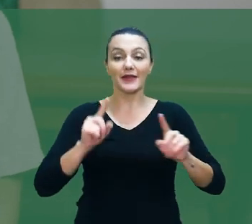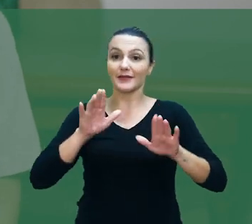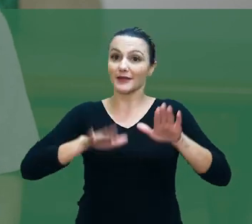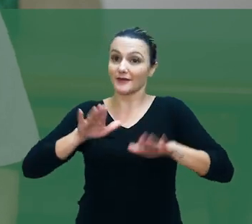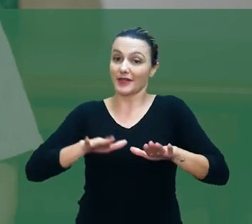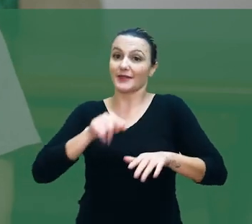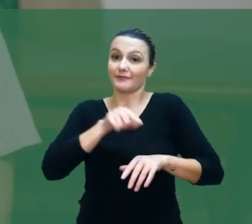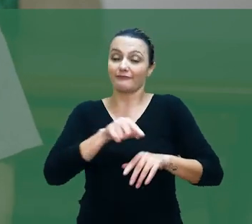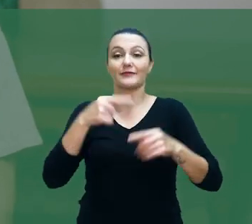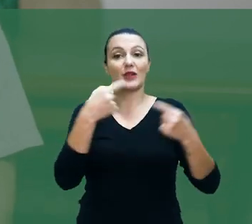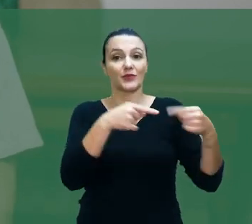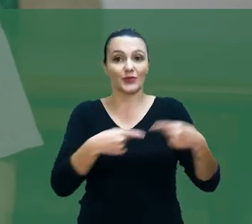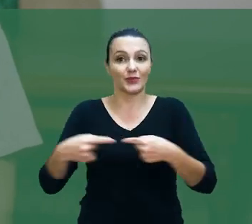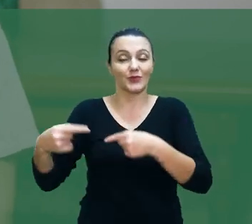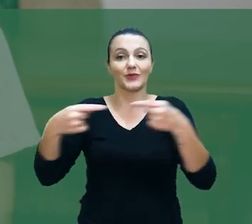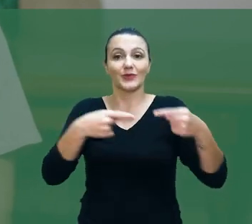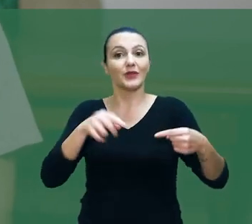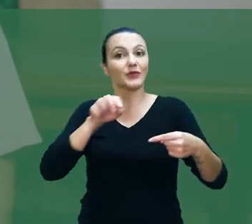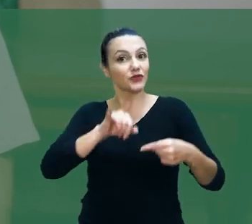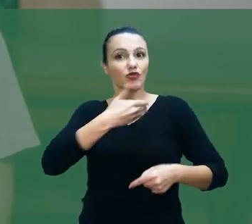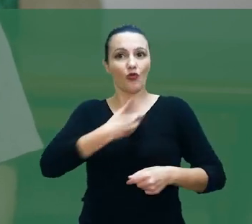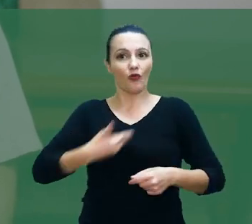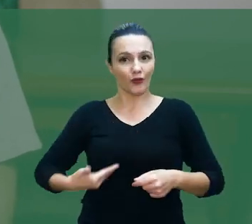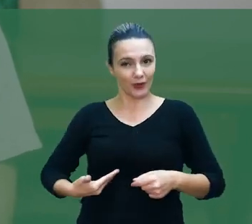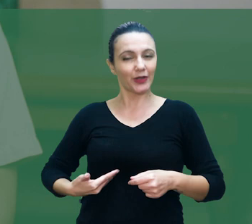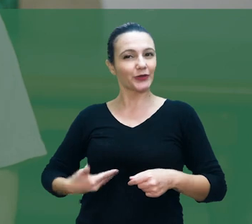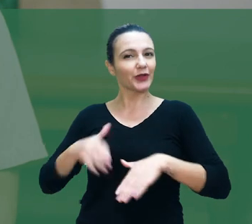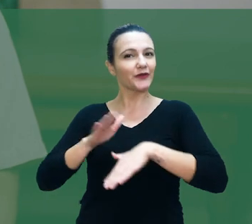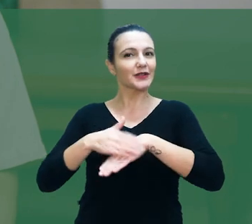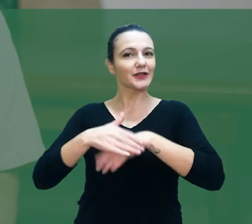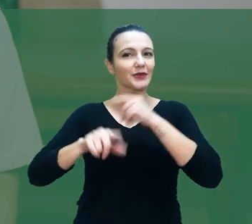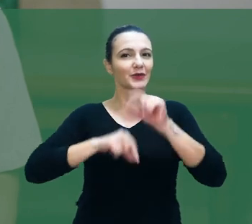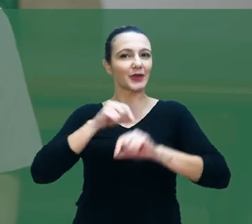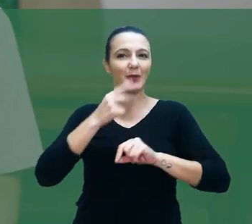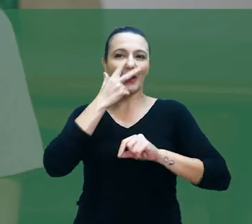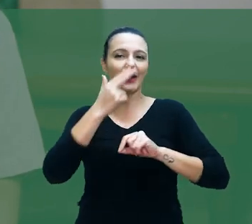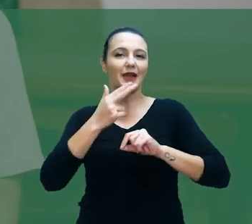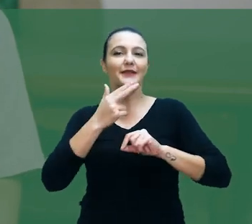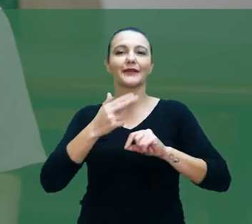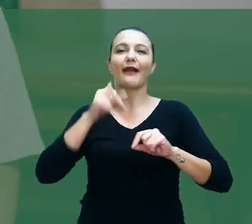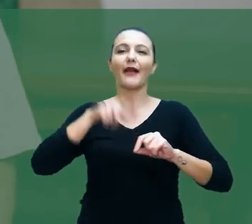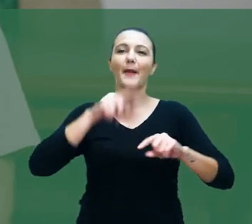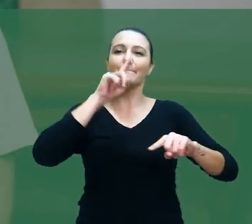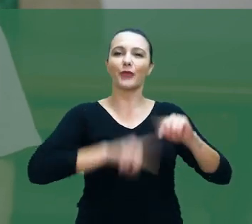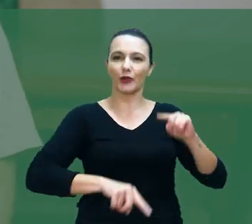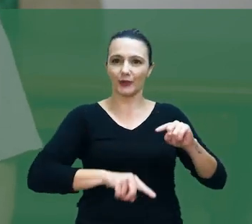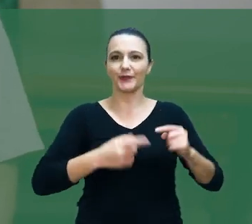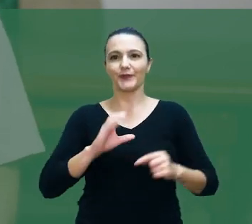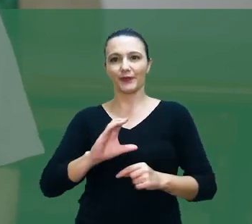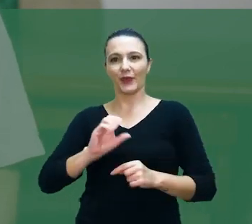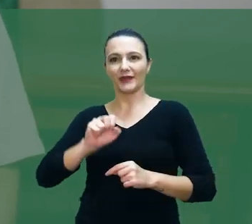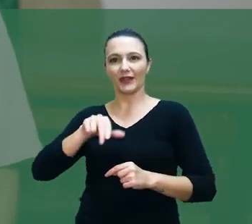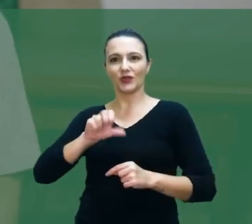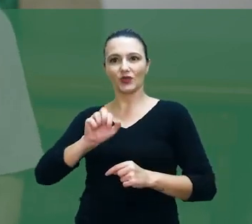de discussão entra no debate sobre se aí os governos não estariam fazendo espécies de censura. Então é um tema